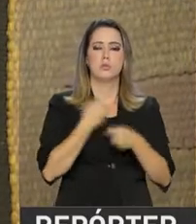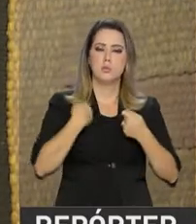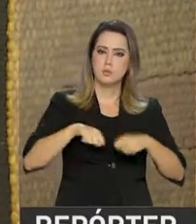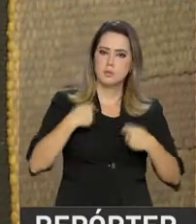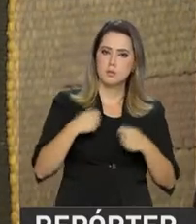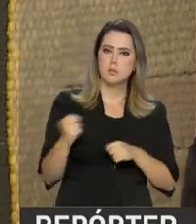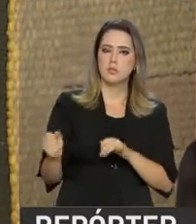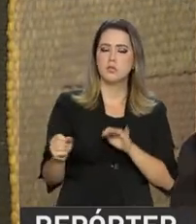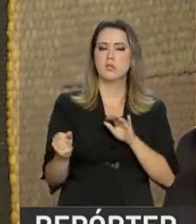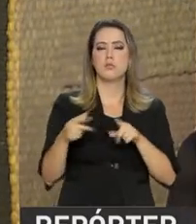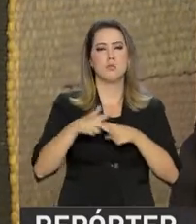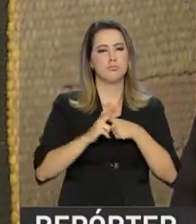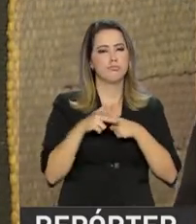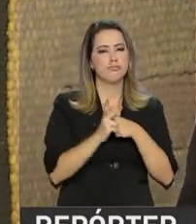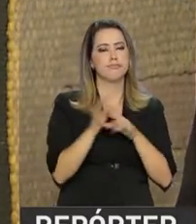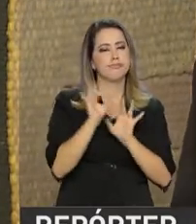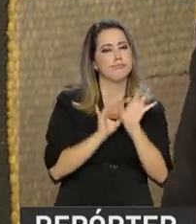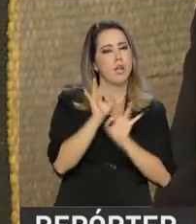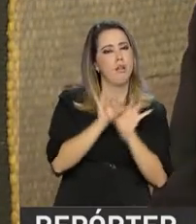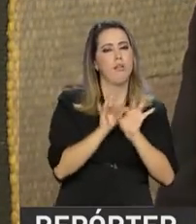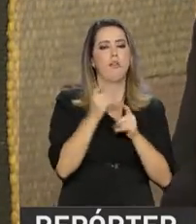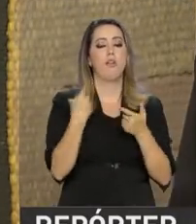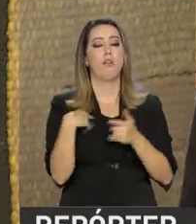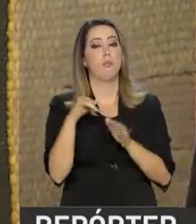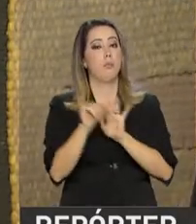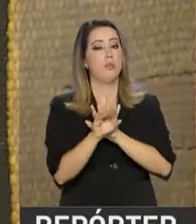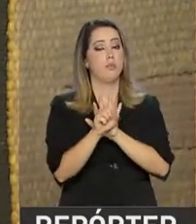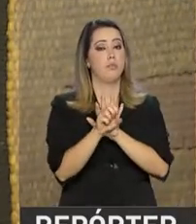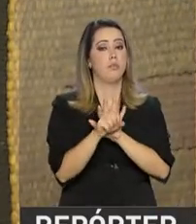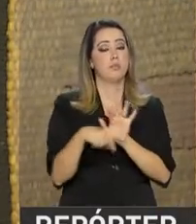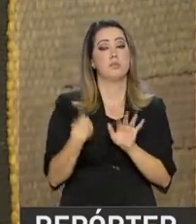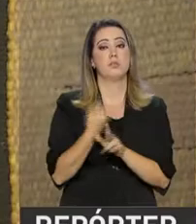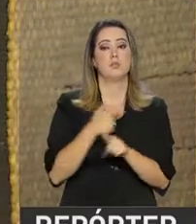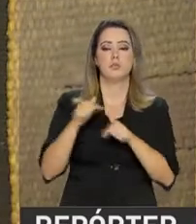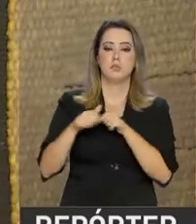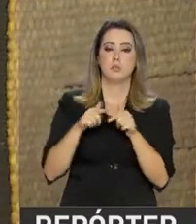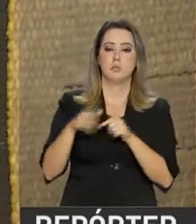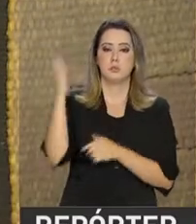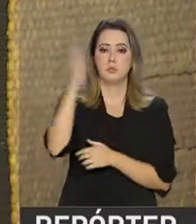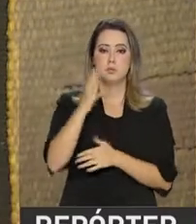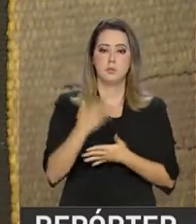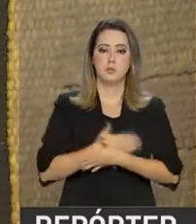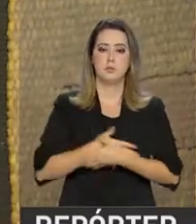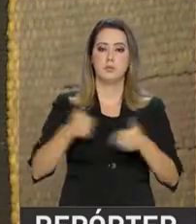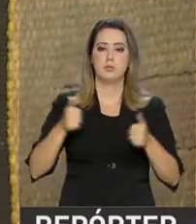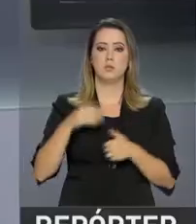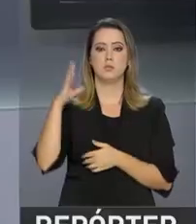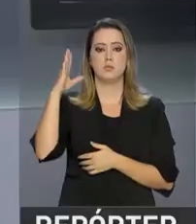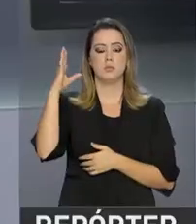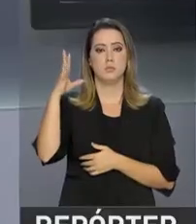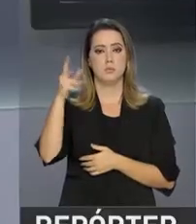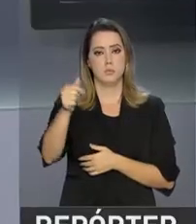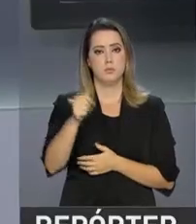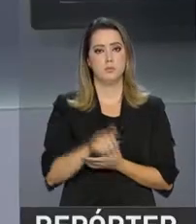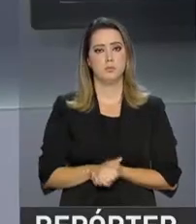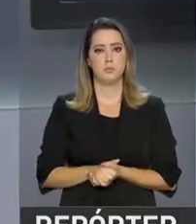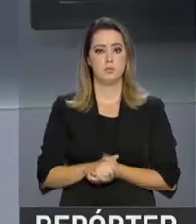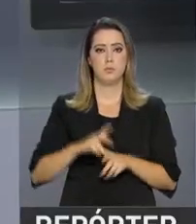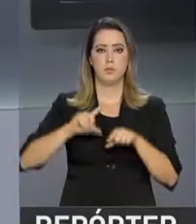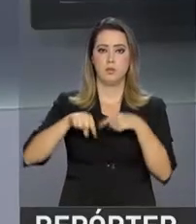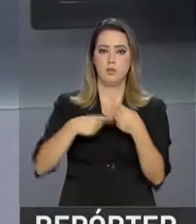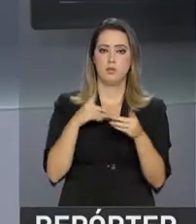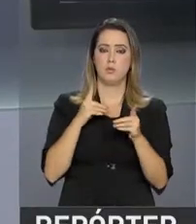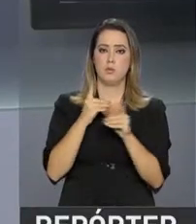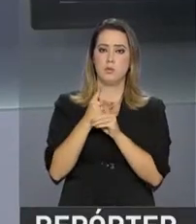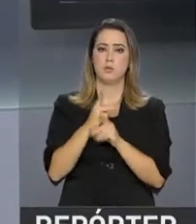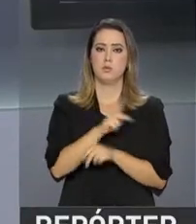reforma. Portanto, juntos nós continuaremos a trabalhar por um Brasil melhor para todos. Depois do